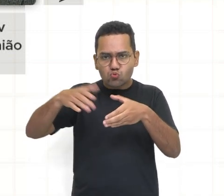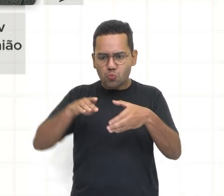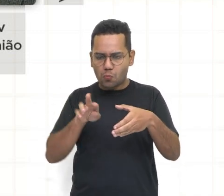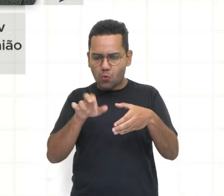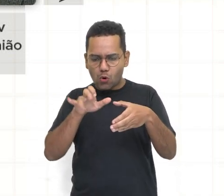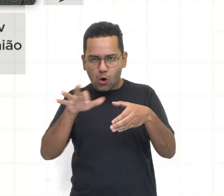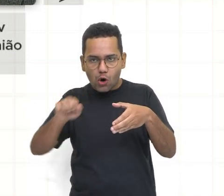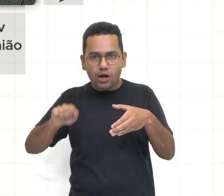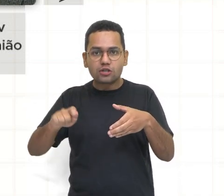não tiveram o